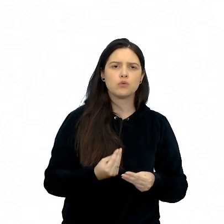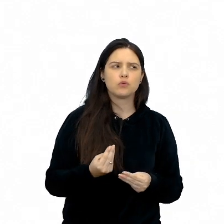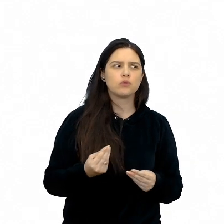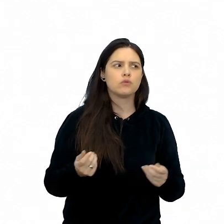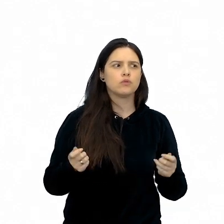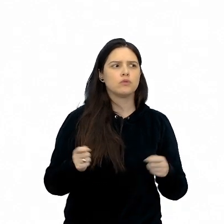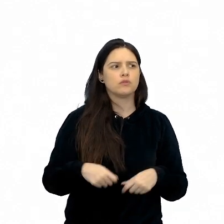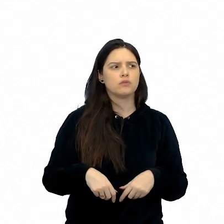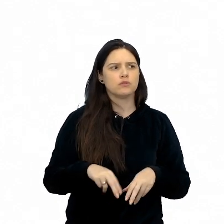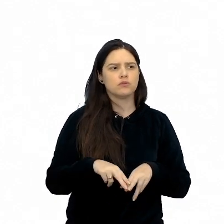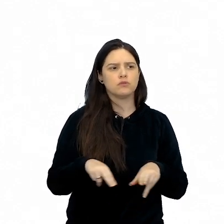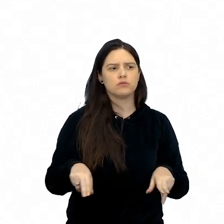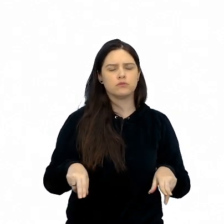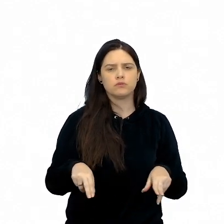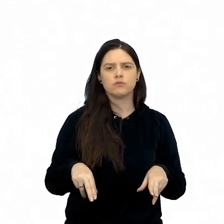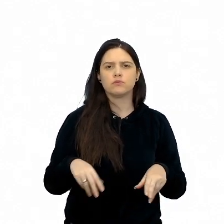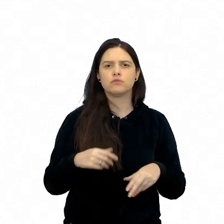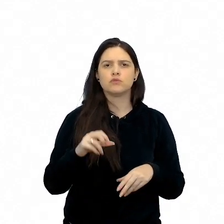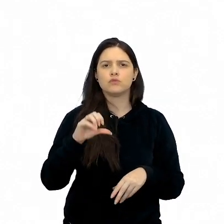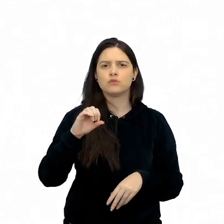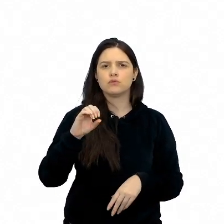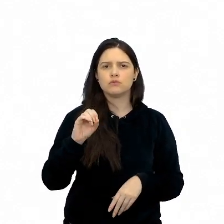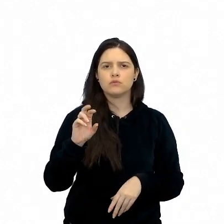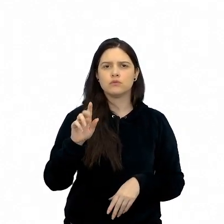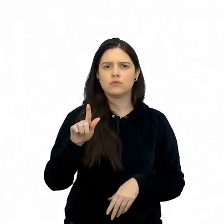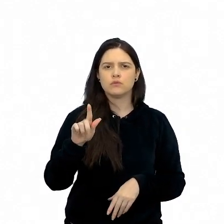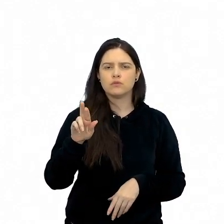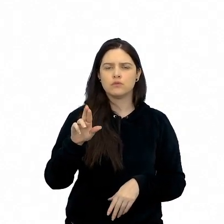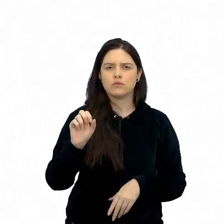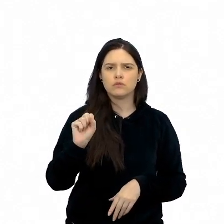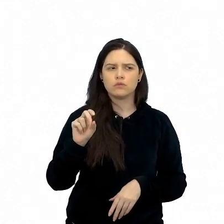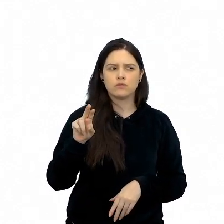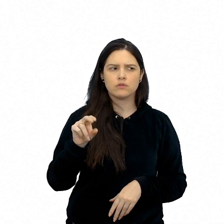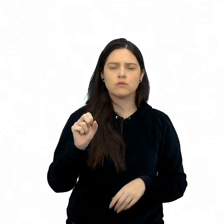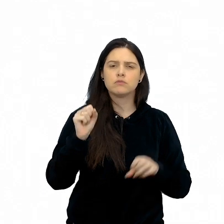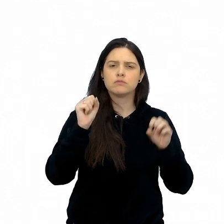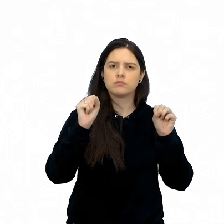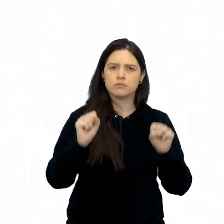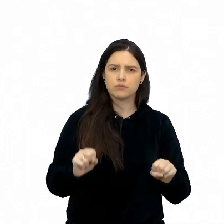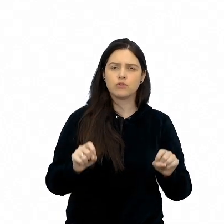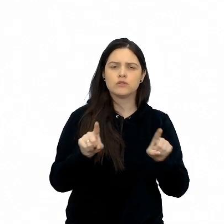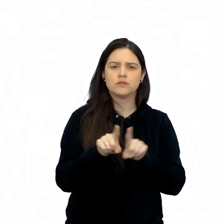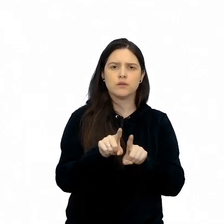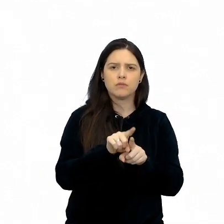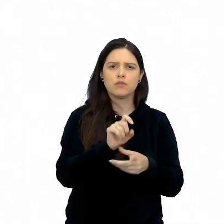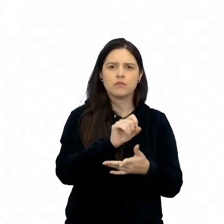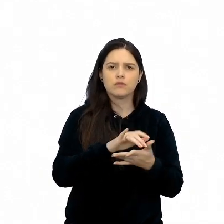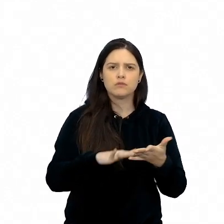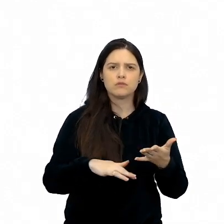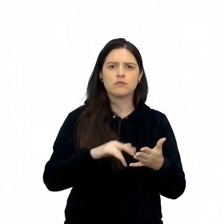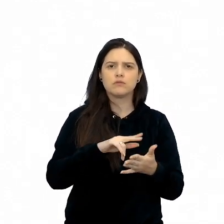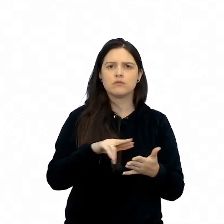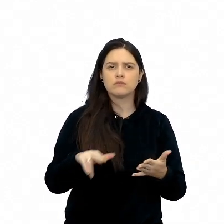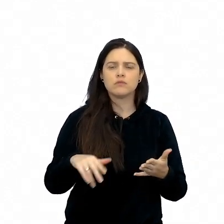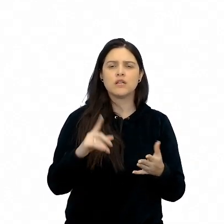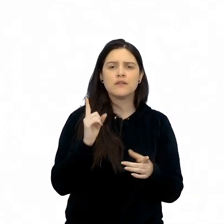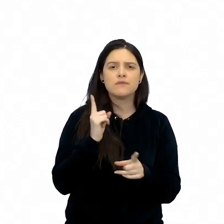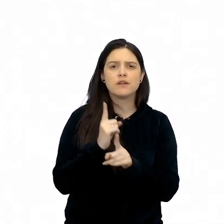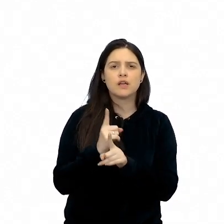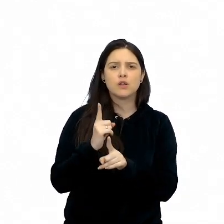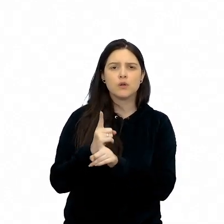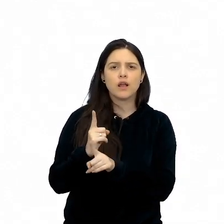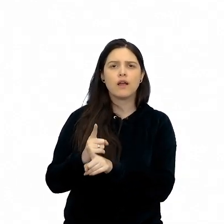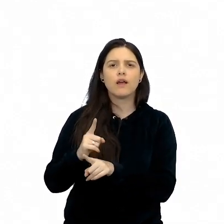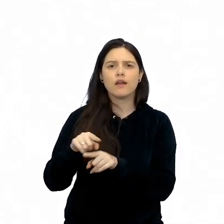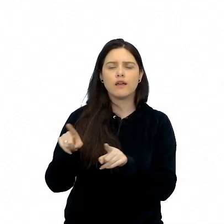lados de mesmo tamanho e ângulos de 90 graus, ele pode partir resolvendo o exercício por baixo. Ele vai achar que esse